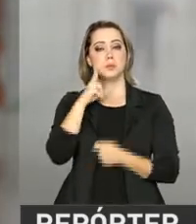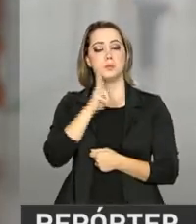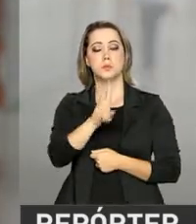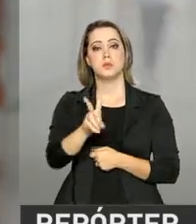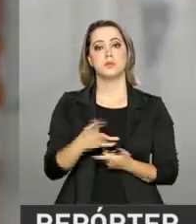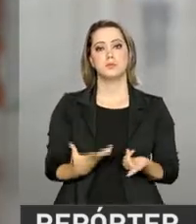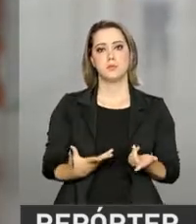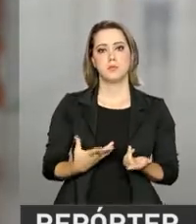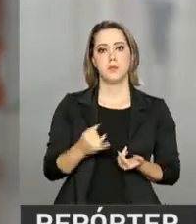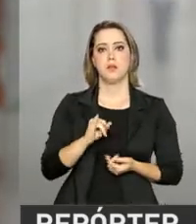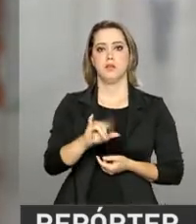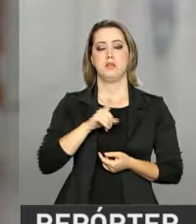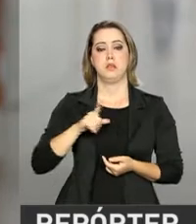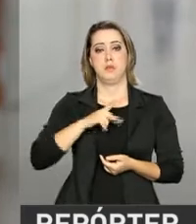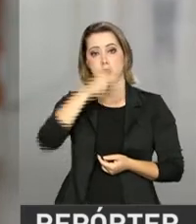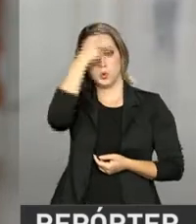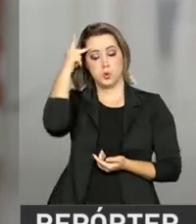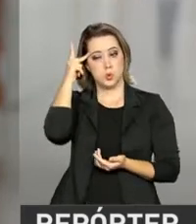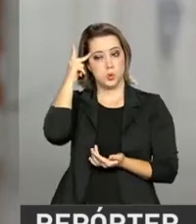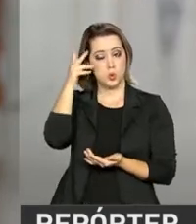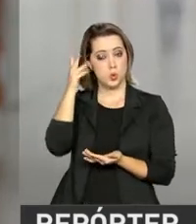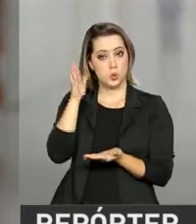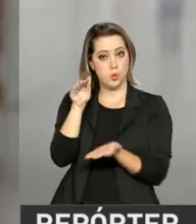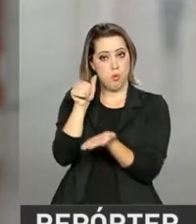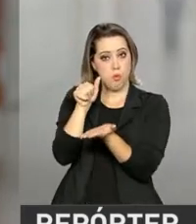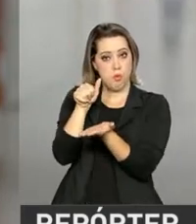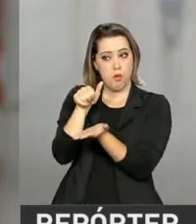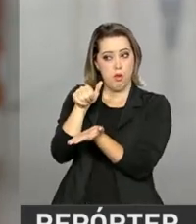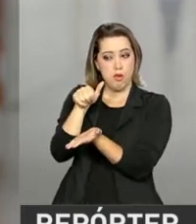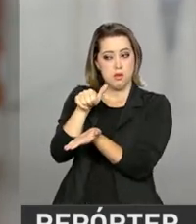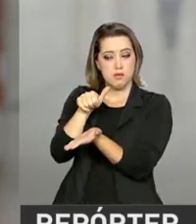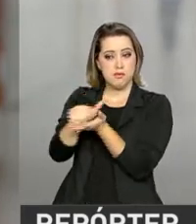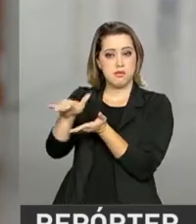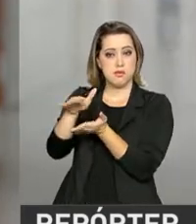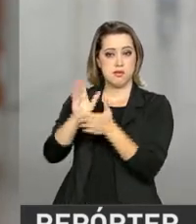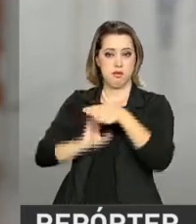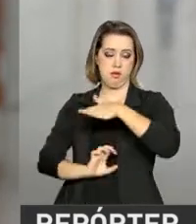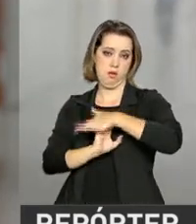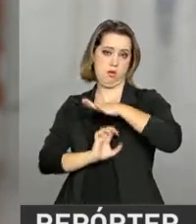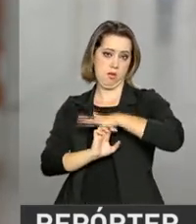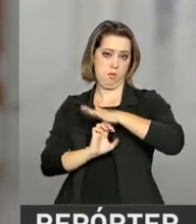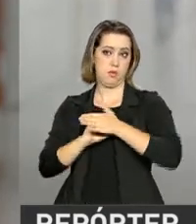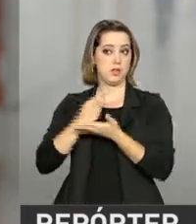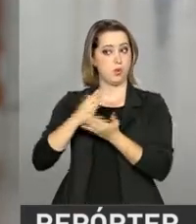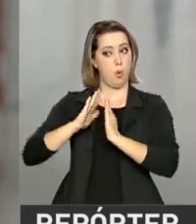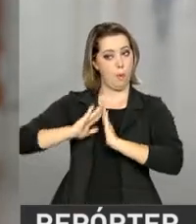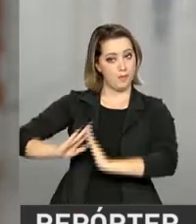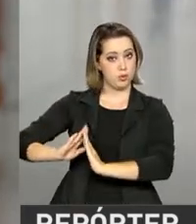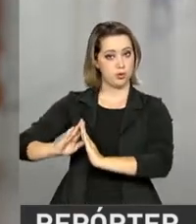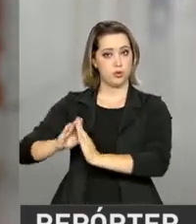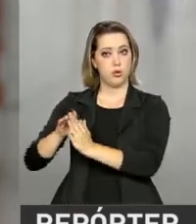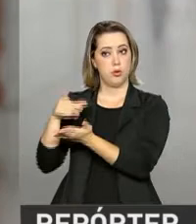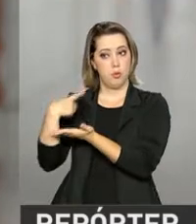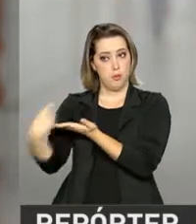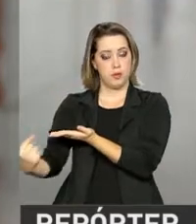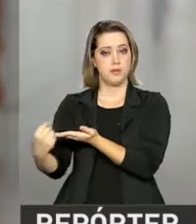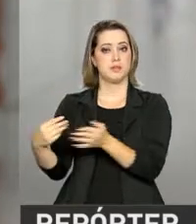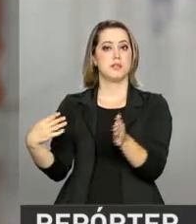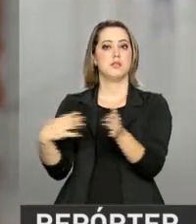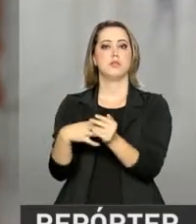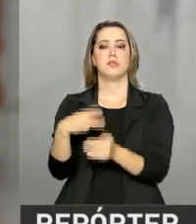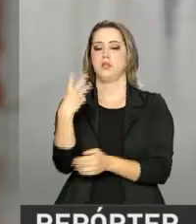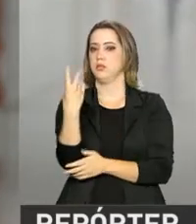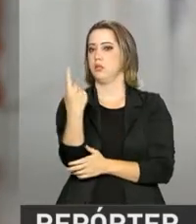casos tenha sido demitidos é com justa causa o pedido para sair até 31/12 2015 não